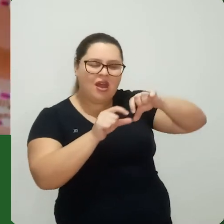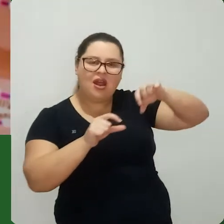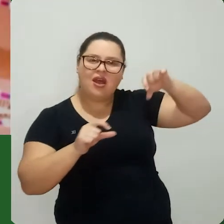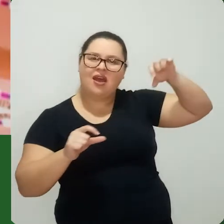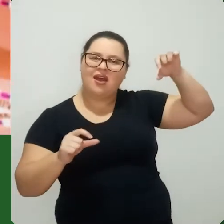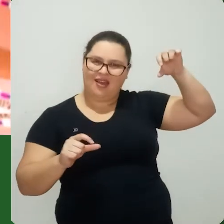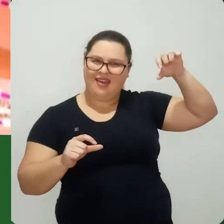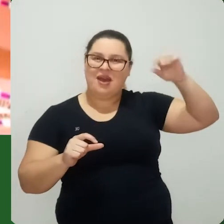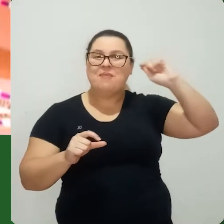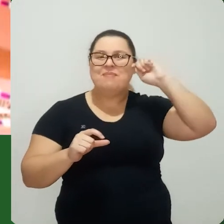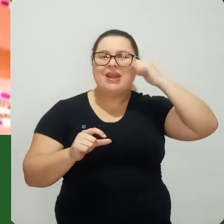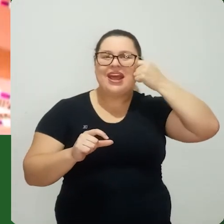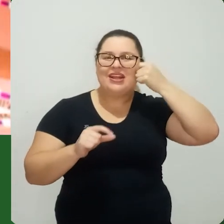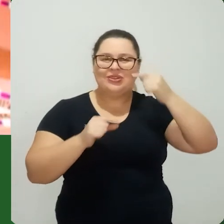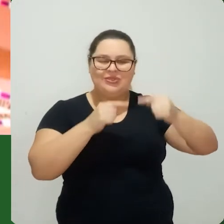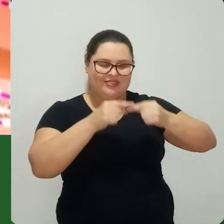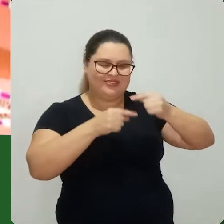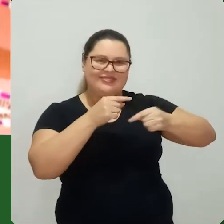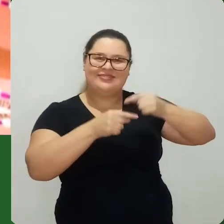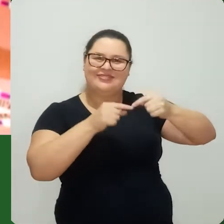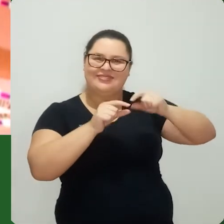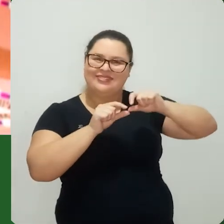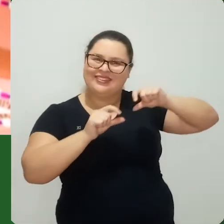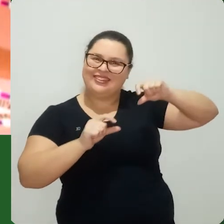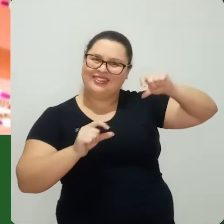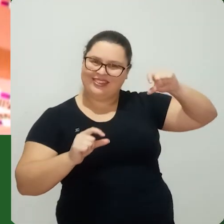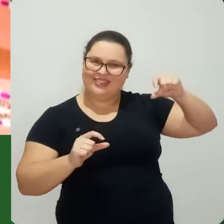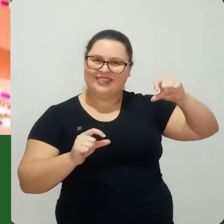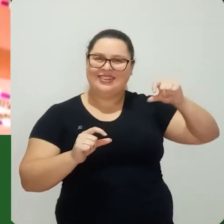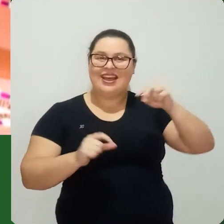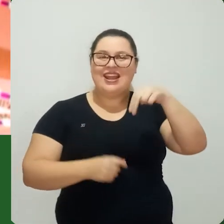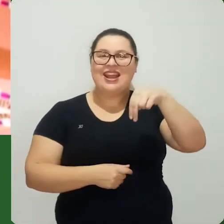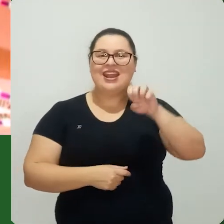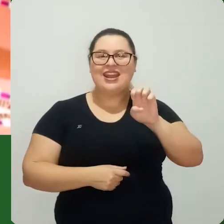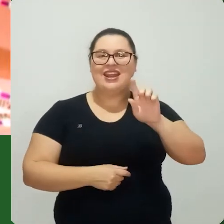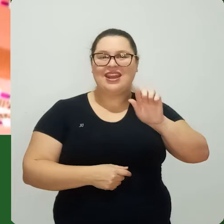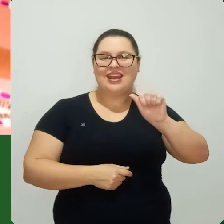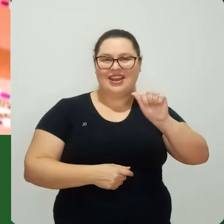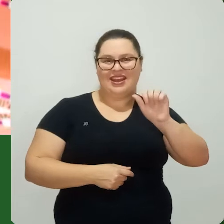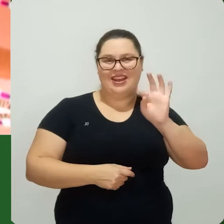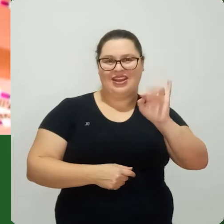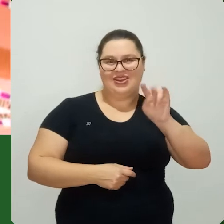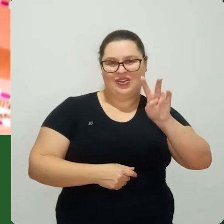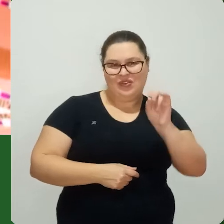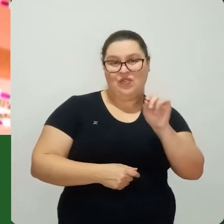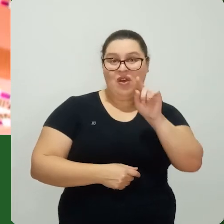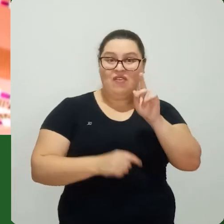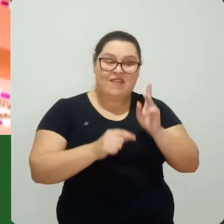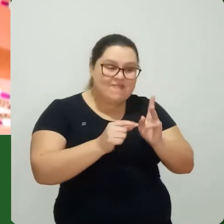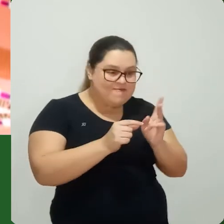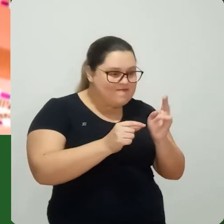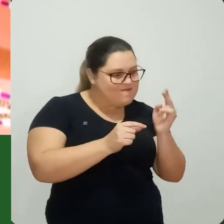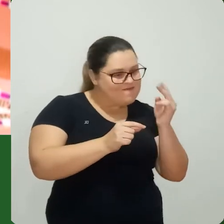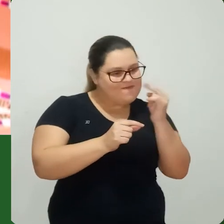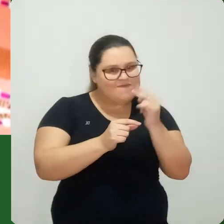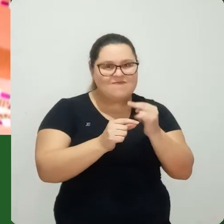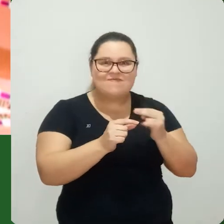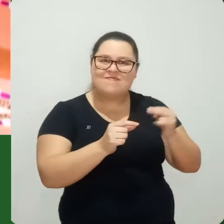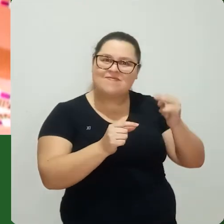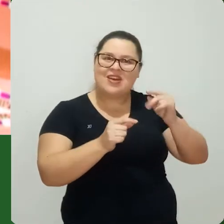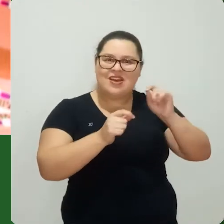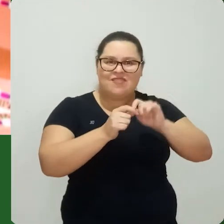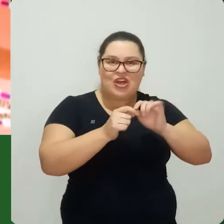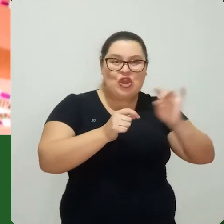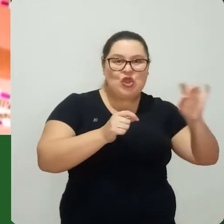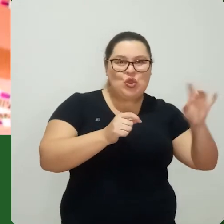fotografia. E basicamente o que se fazia era recortar, então, esses quadros, recortar os elementos e montar um novo quadro. A gente podia usar